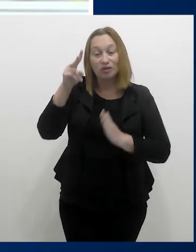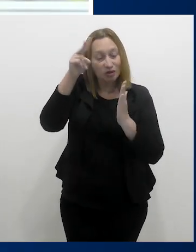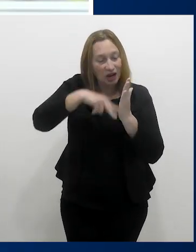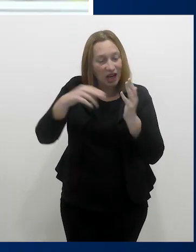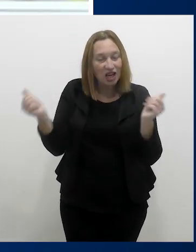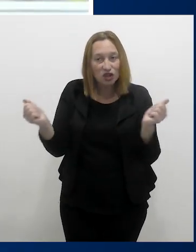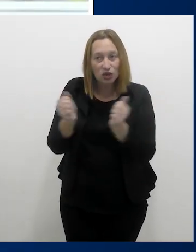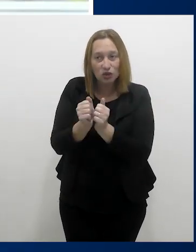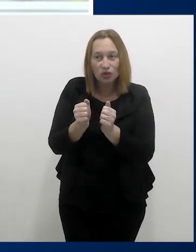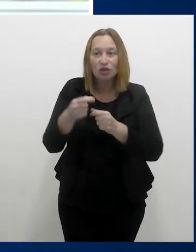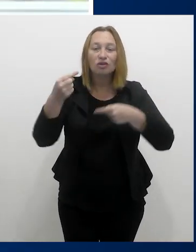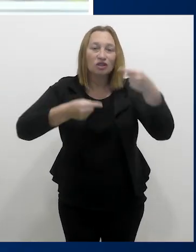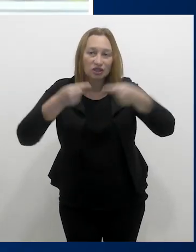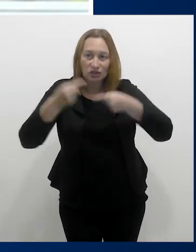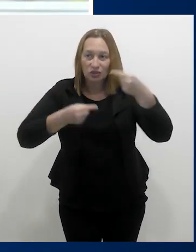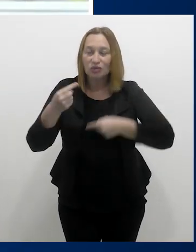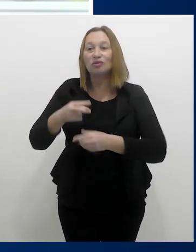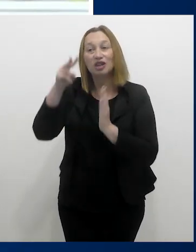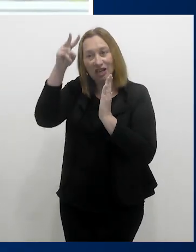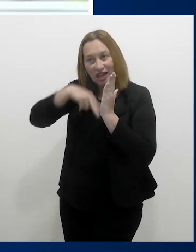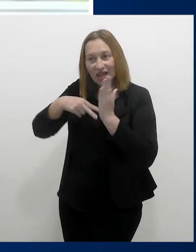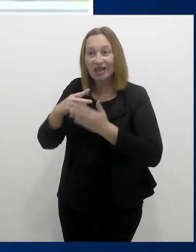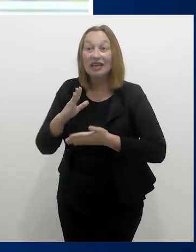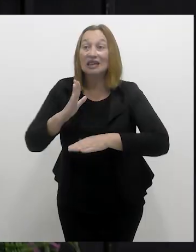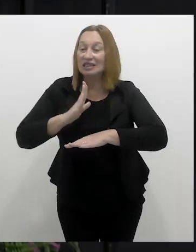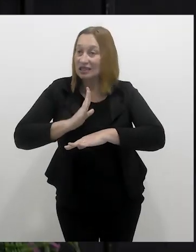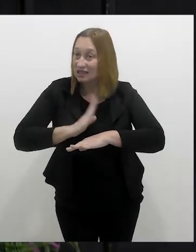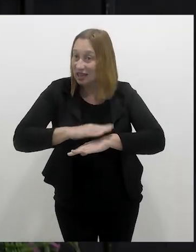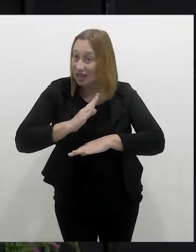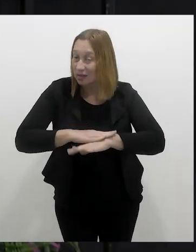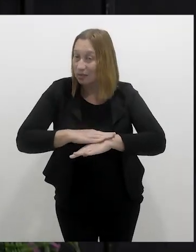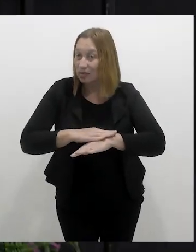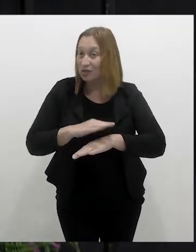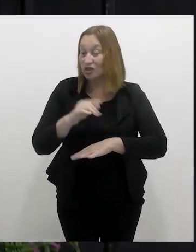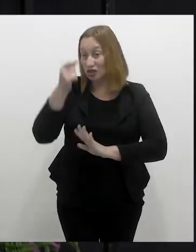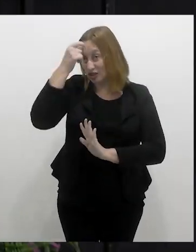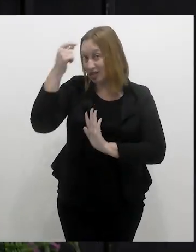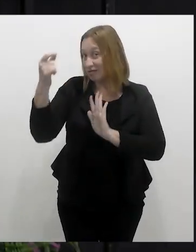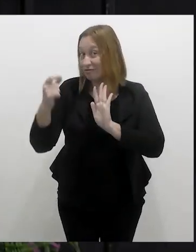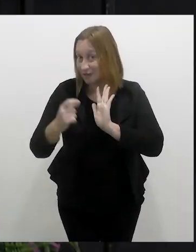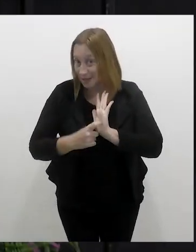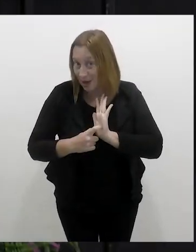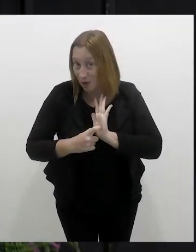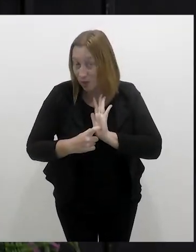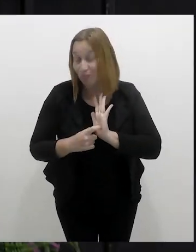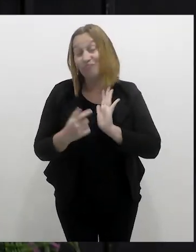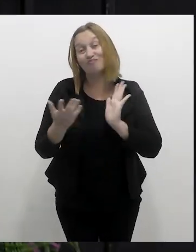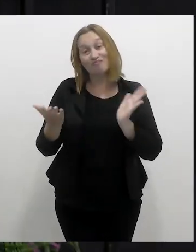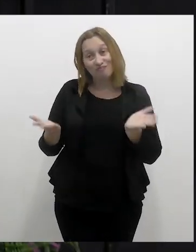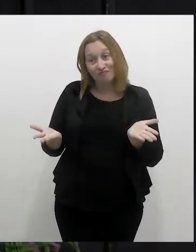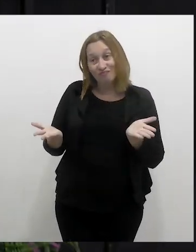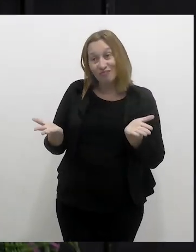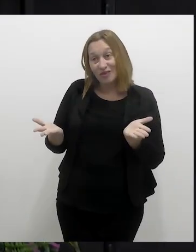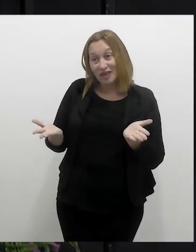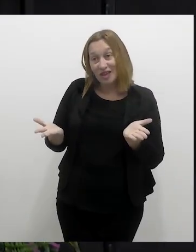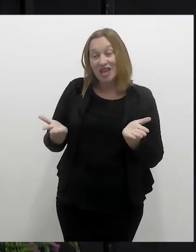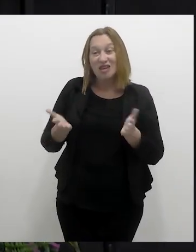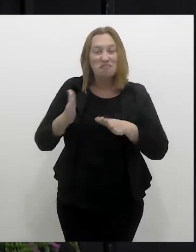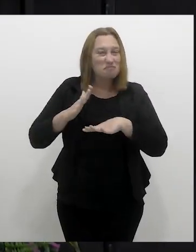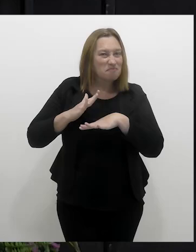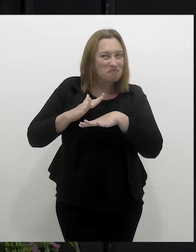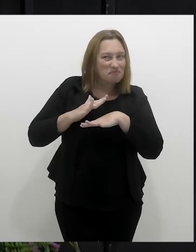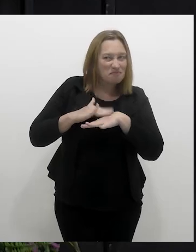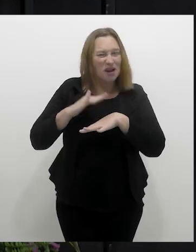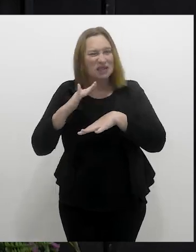lê junto e quando você debate o que você leu. Em Isso tempos é de uma... IA, né, de inteligência artificial,